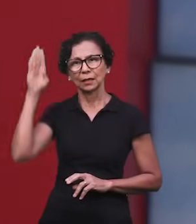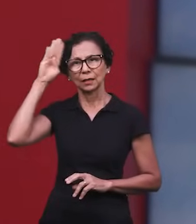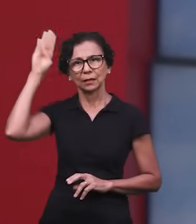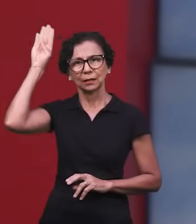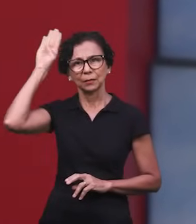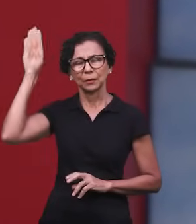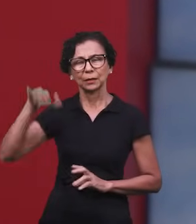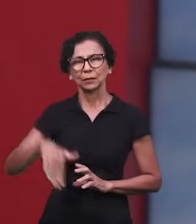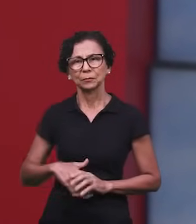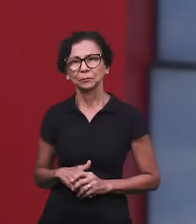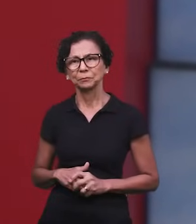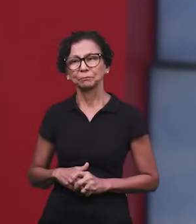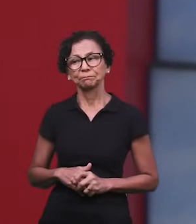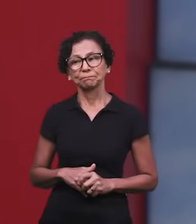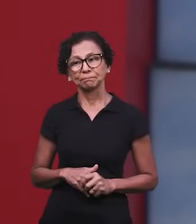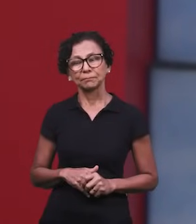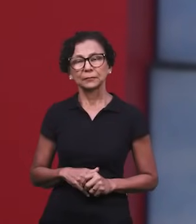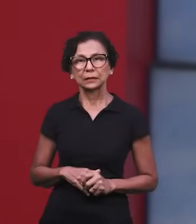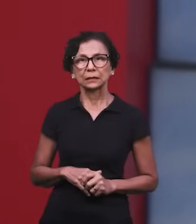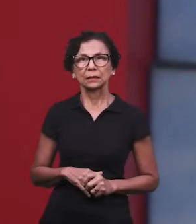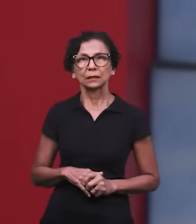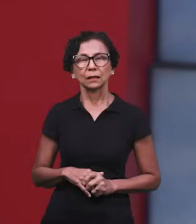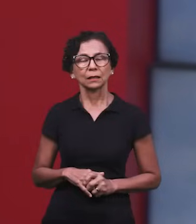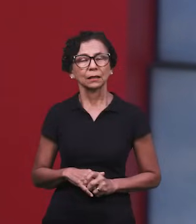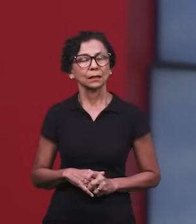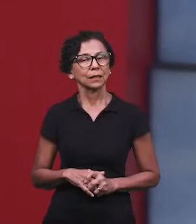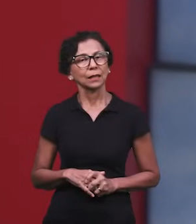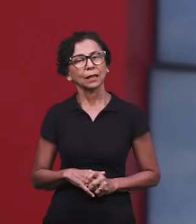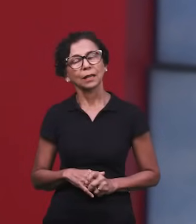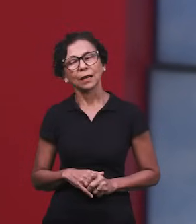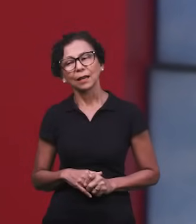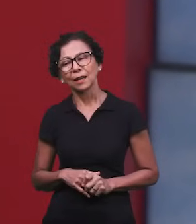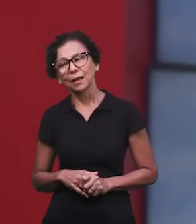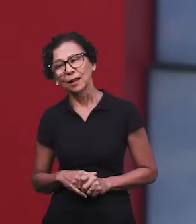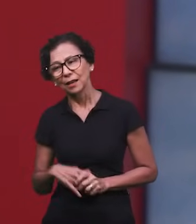Sara, primeiramente eu diria algo que não é fácil de você